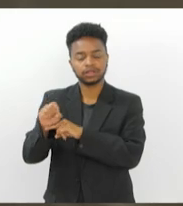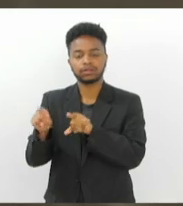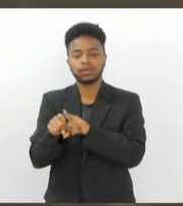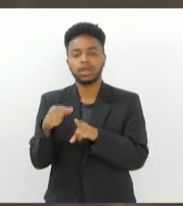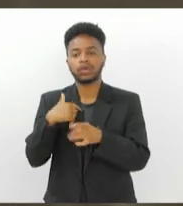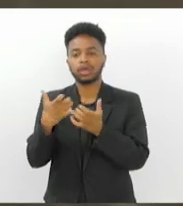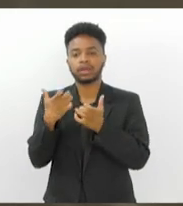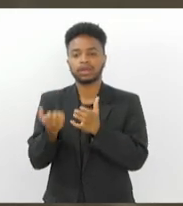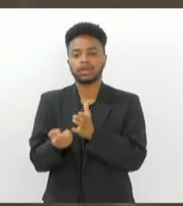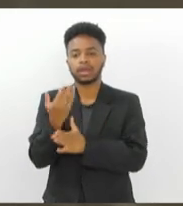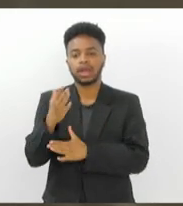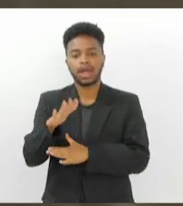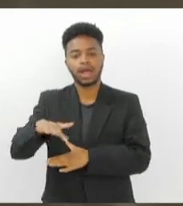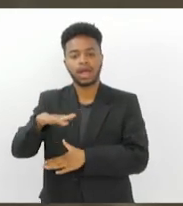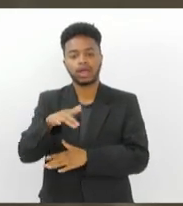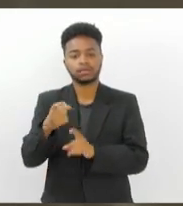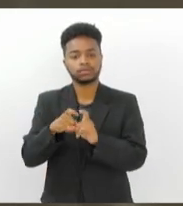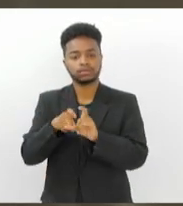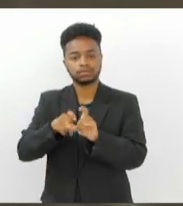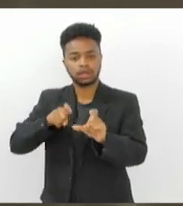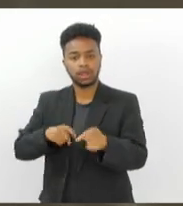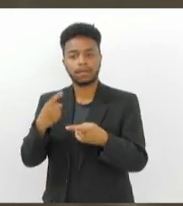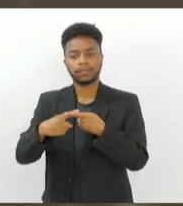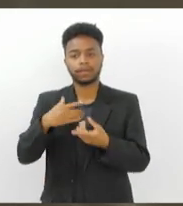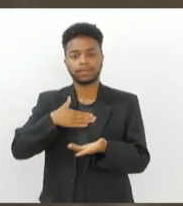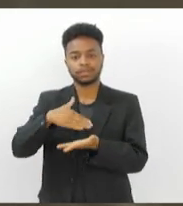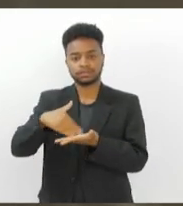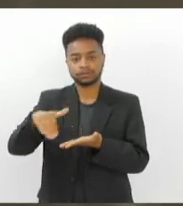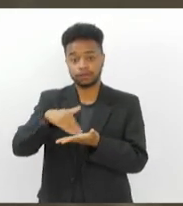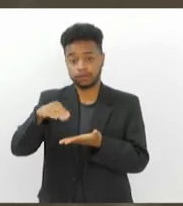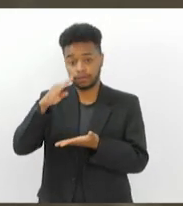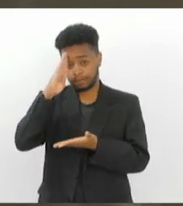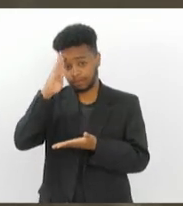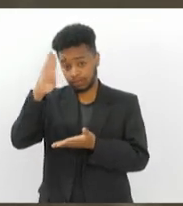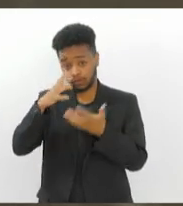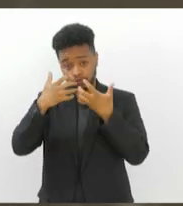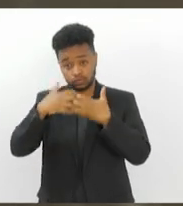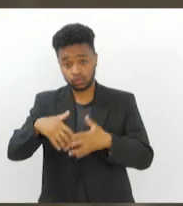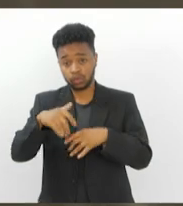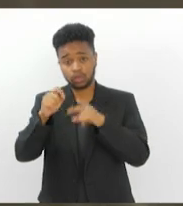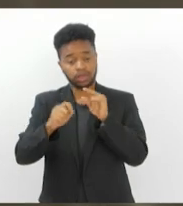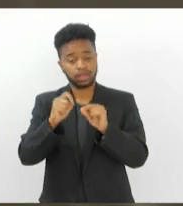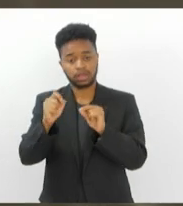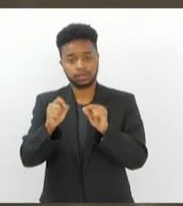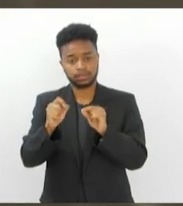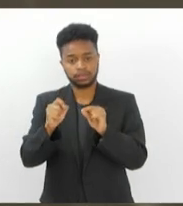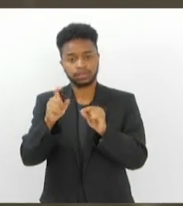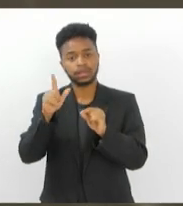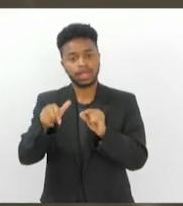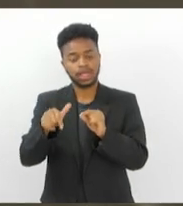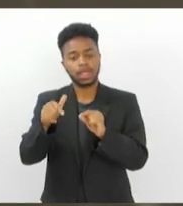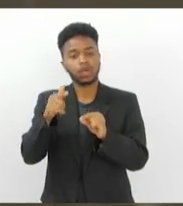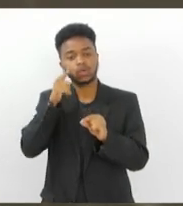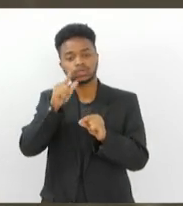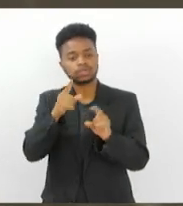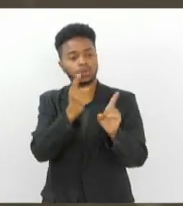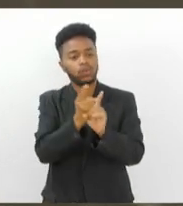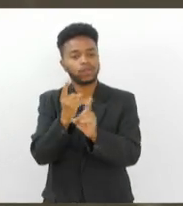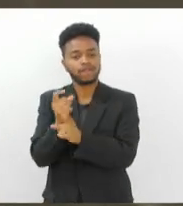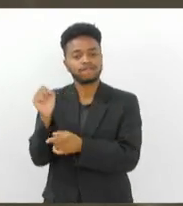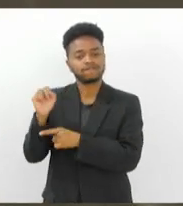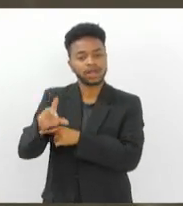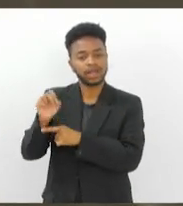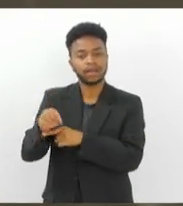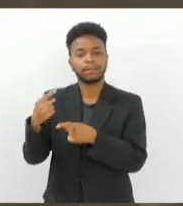independente porque a minha secretaria funciona o principal o coração da minha secretaria é a captação de vagas porque eu preciso